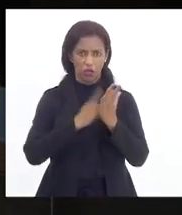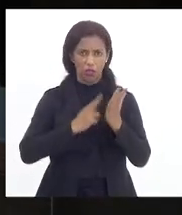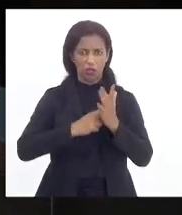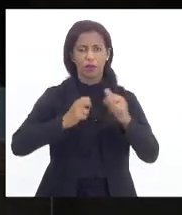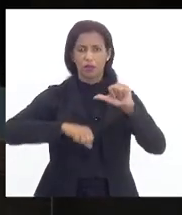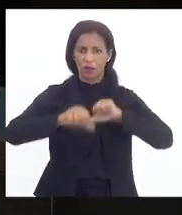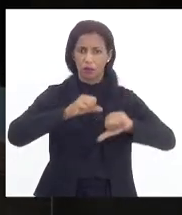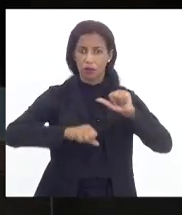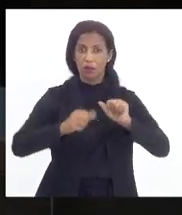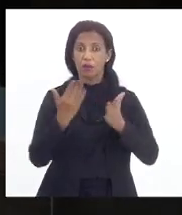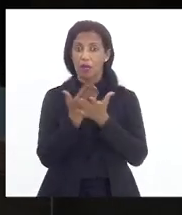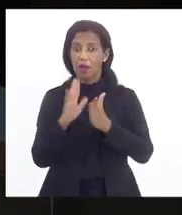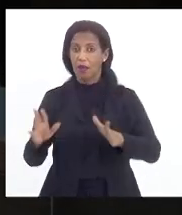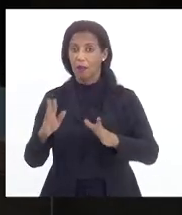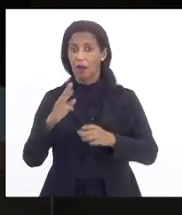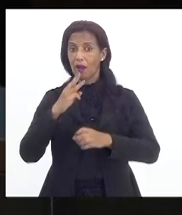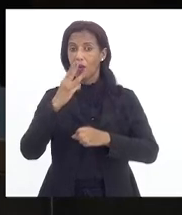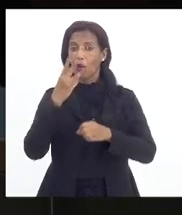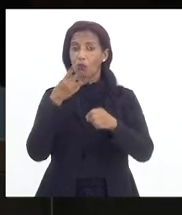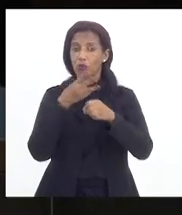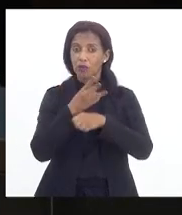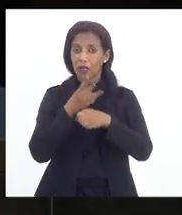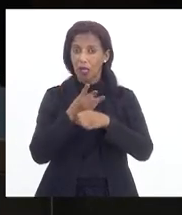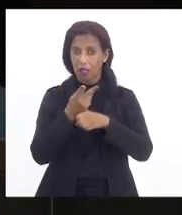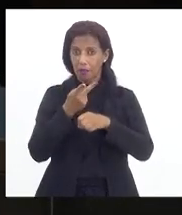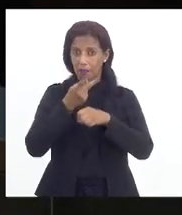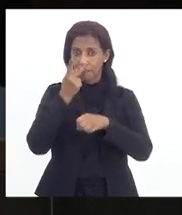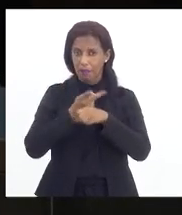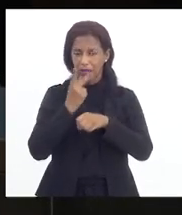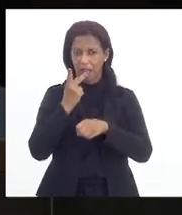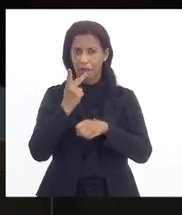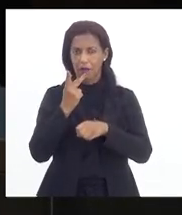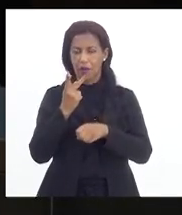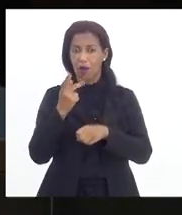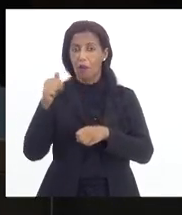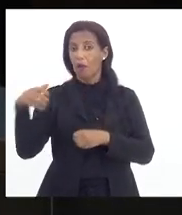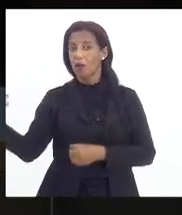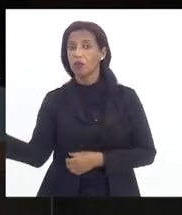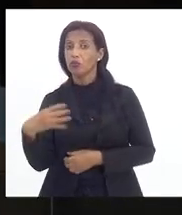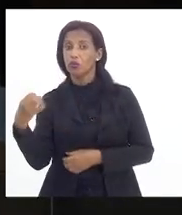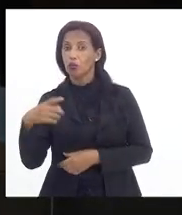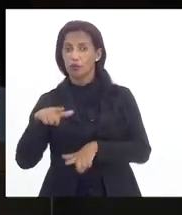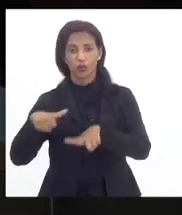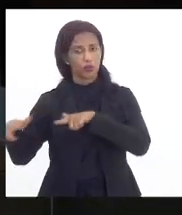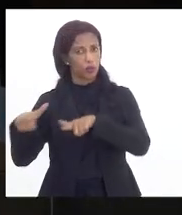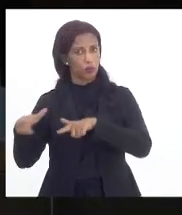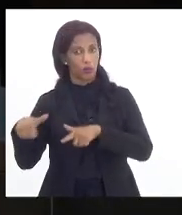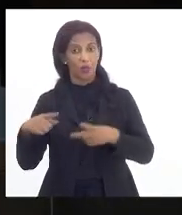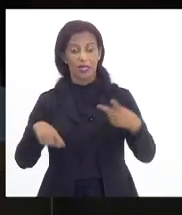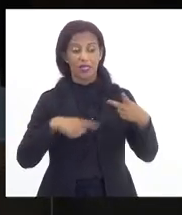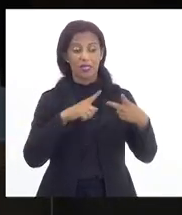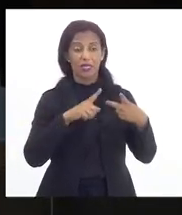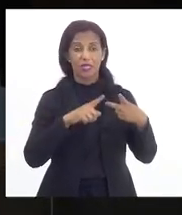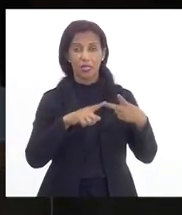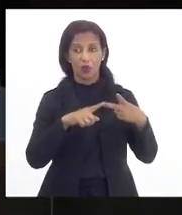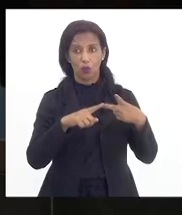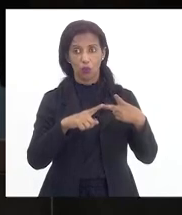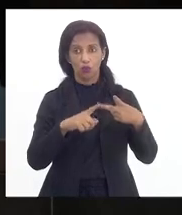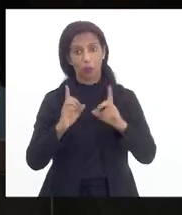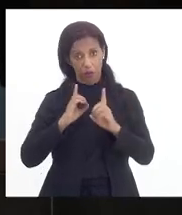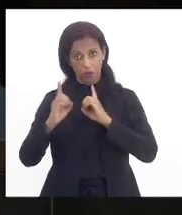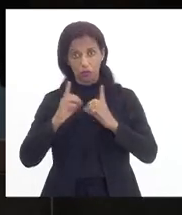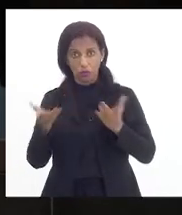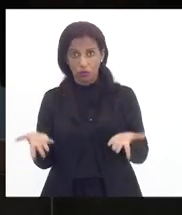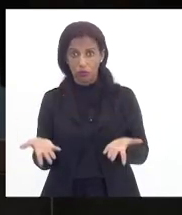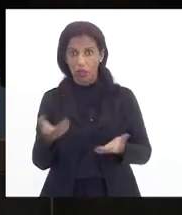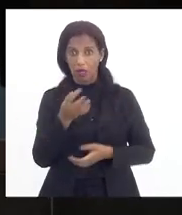é preciso acabar com triênio mas não diz que seja dos nossos dos atuais servidores e não seja o segundo essa audiência pública aqui é para